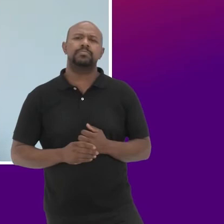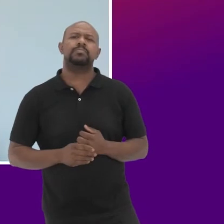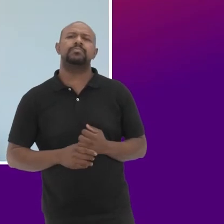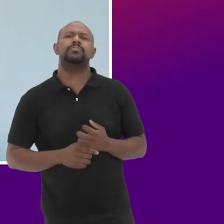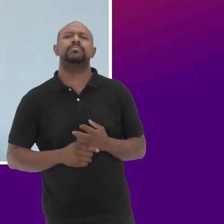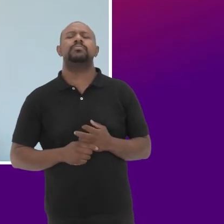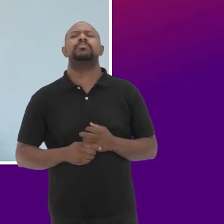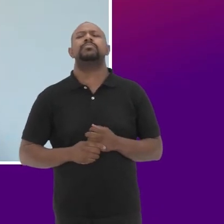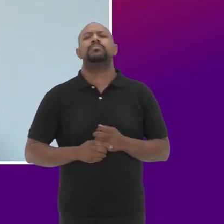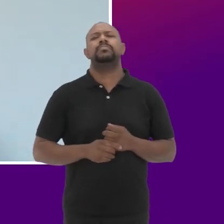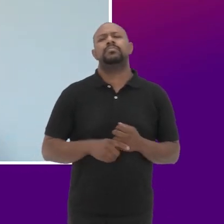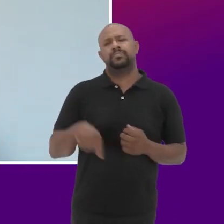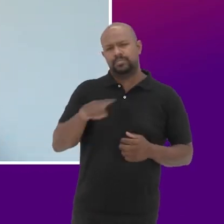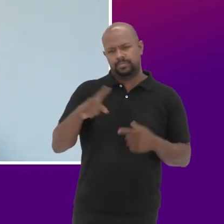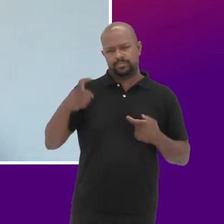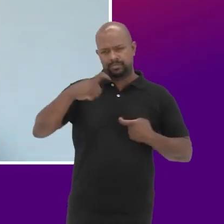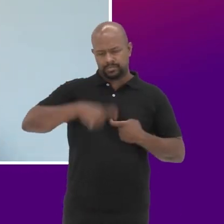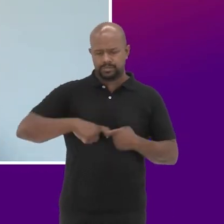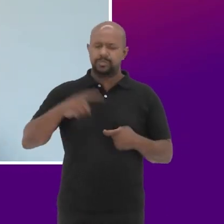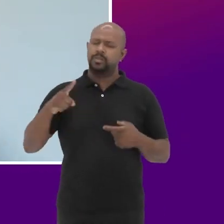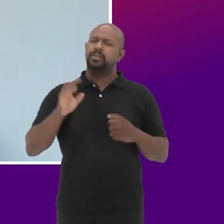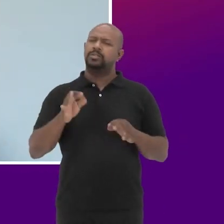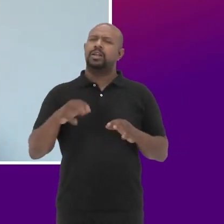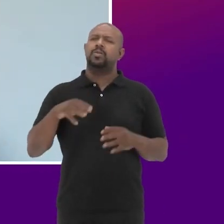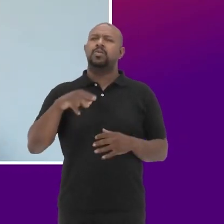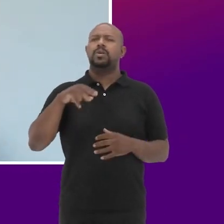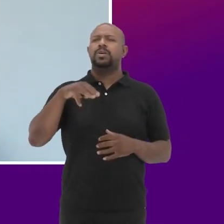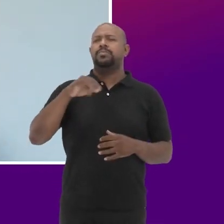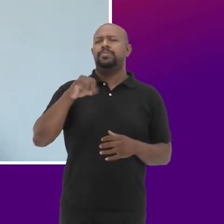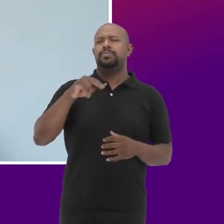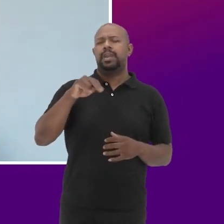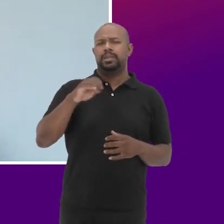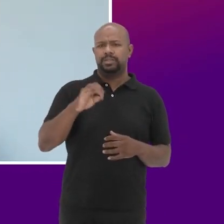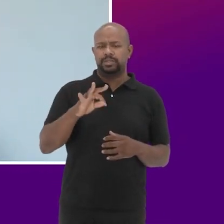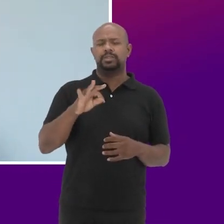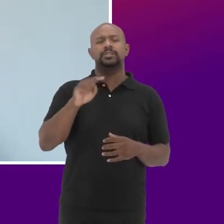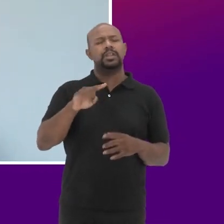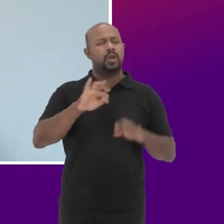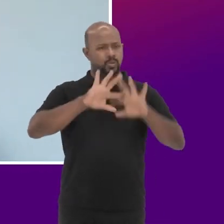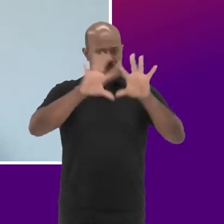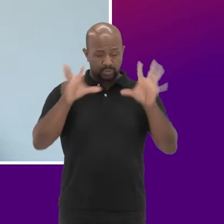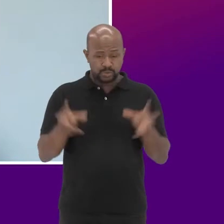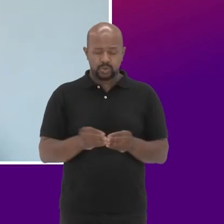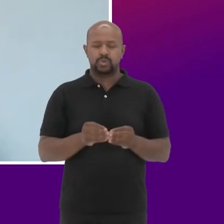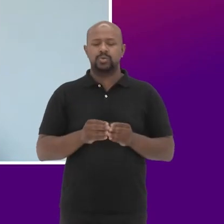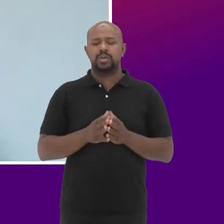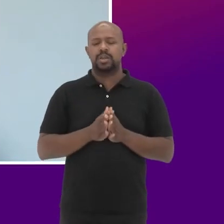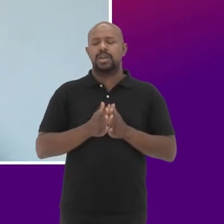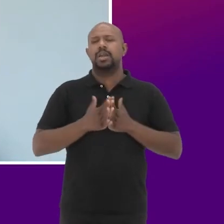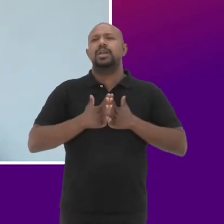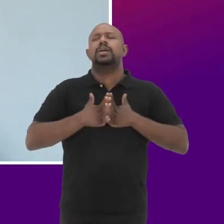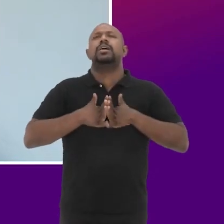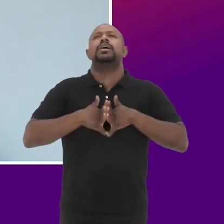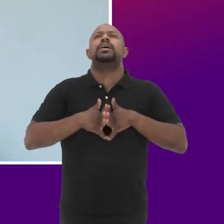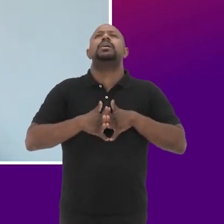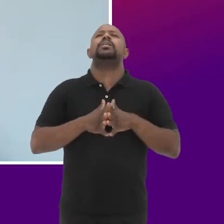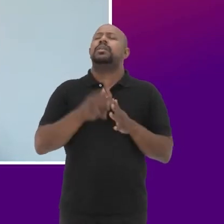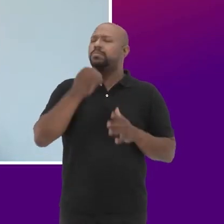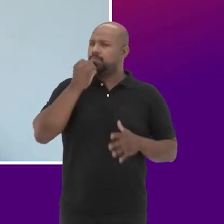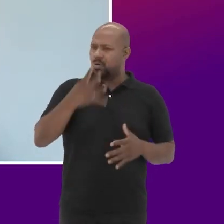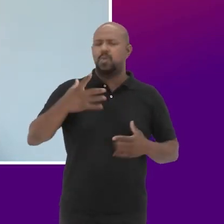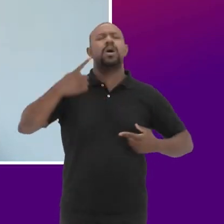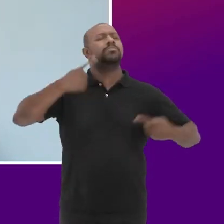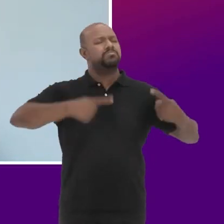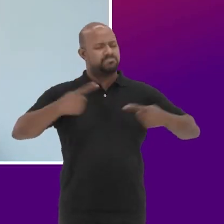Ainda nessa parceria, né, que a gente vem estabelecendo aí com o IMET, a gente não poder deixar de mencionar o setor agro como um todo, né, a gente tem tido